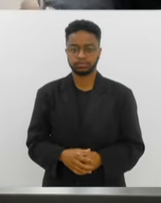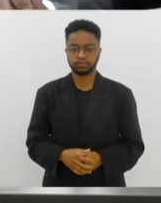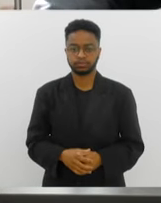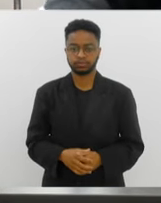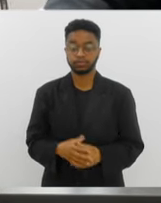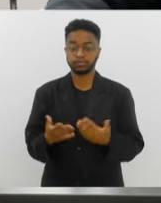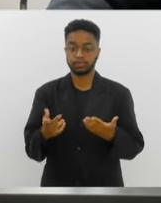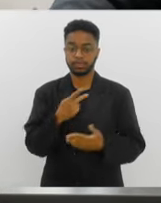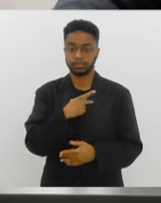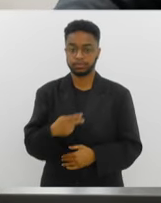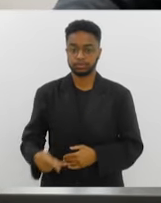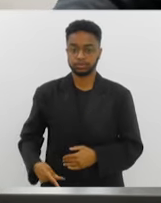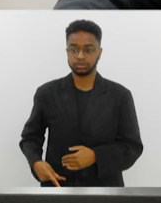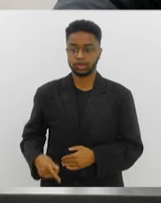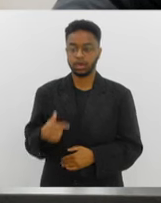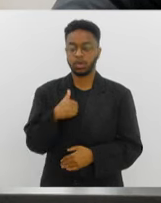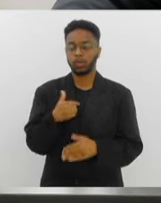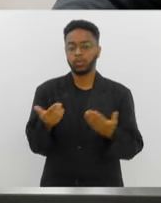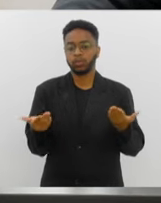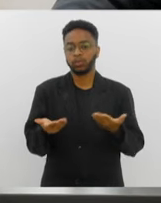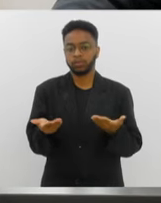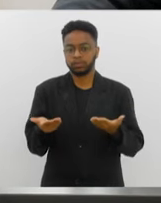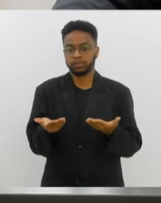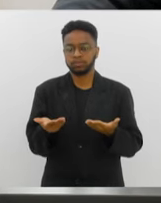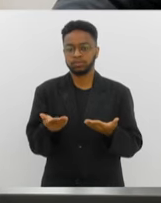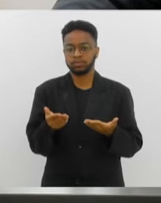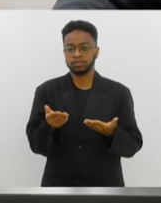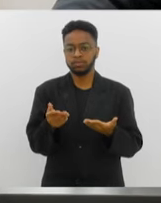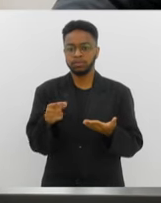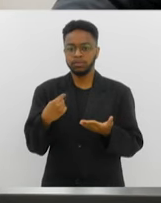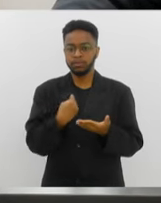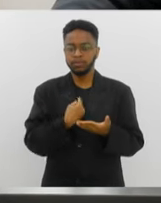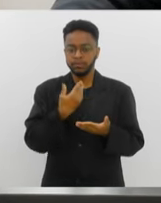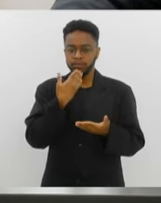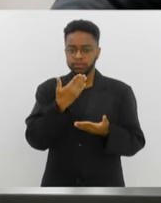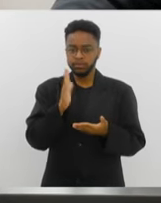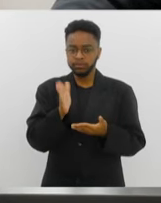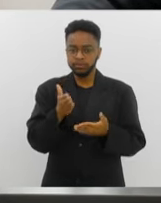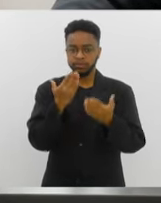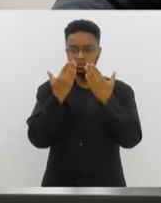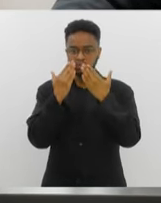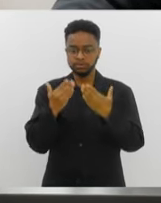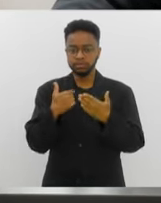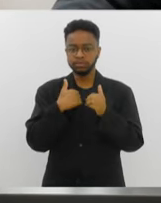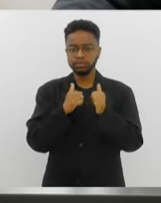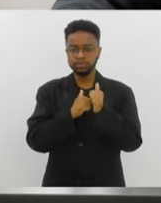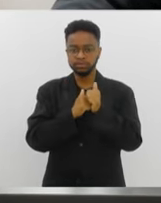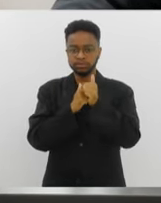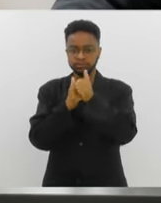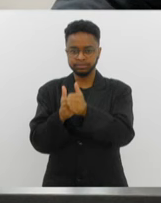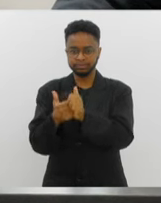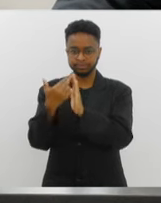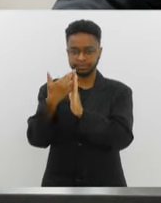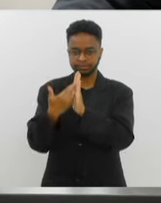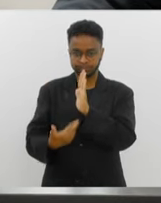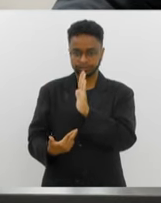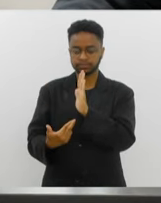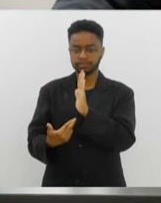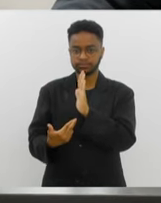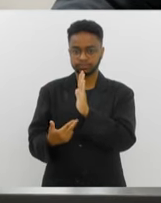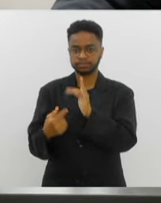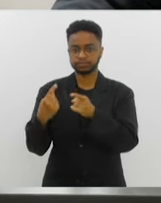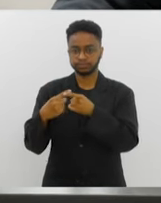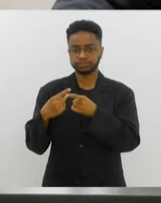eu, desta vez, já tinha pedido vista, eu estou acompanhando o relator, ele